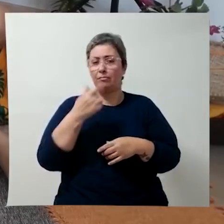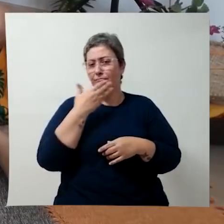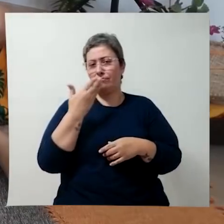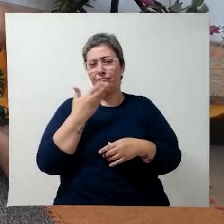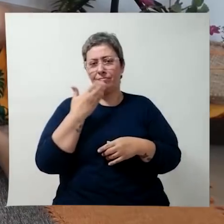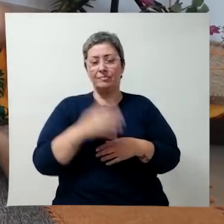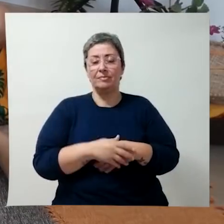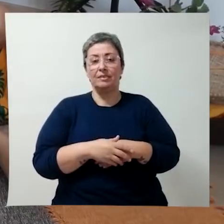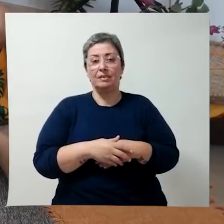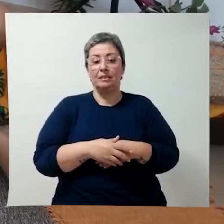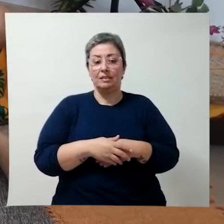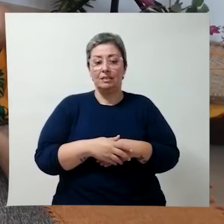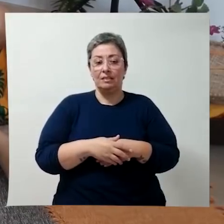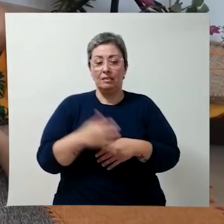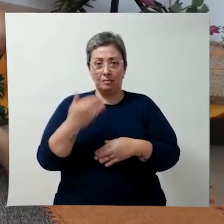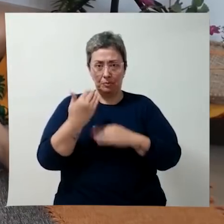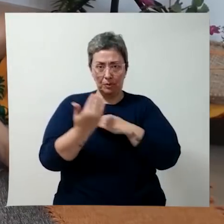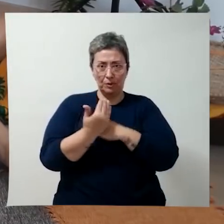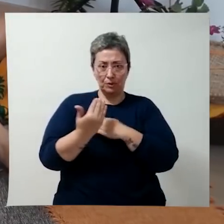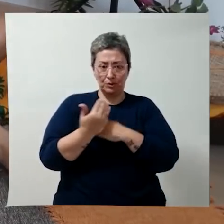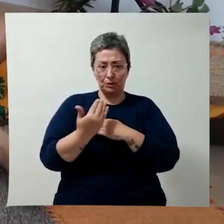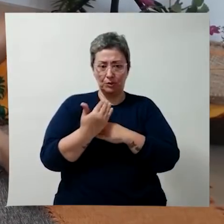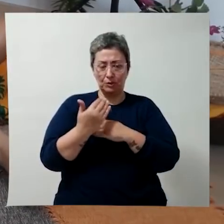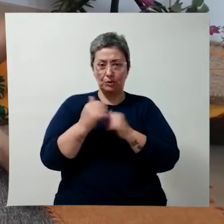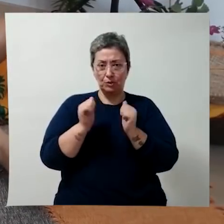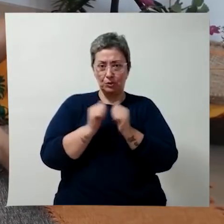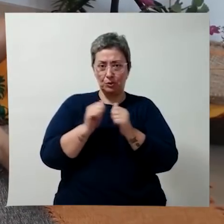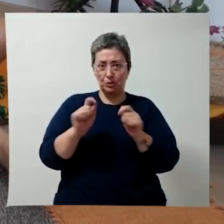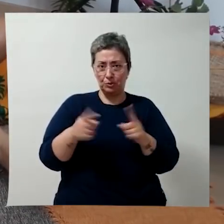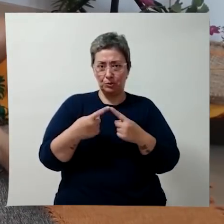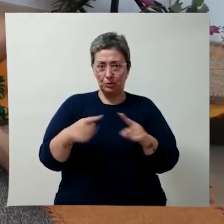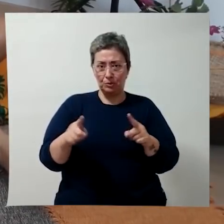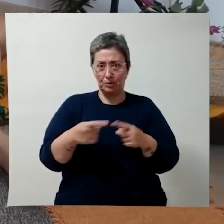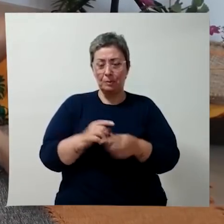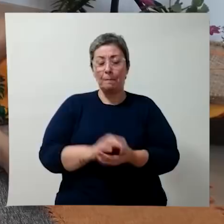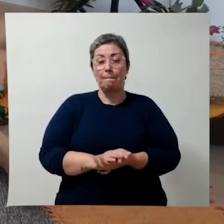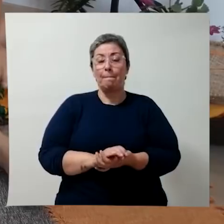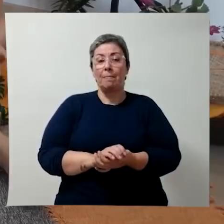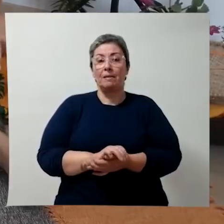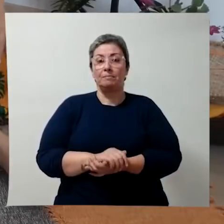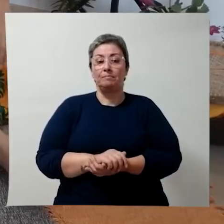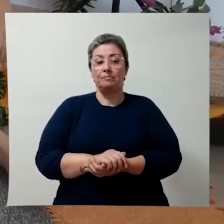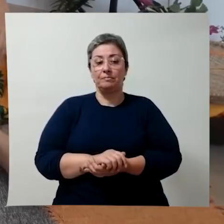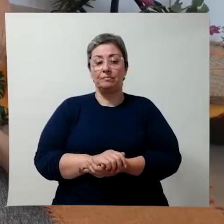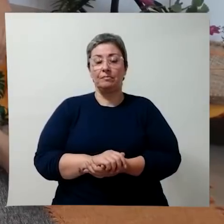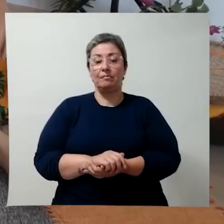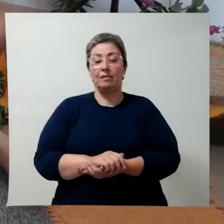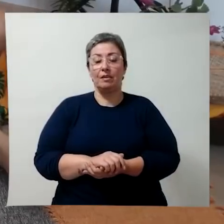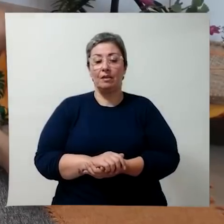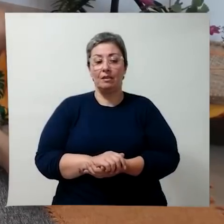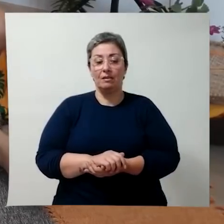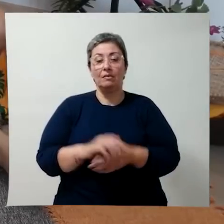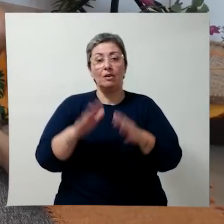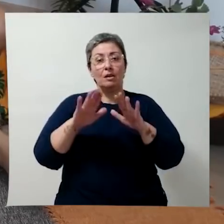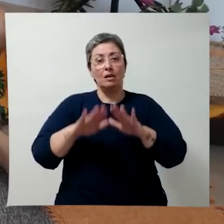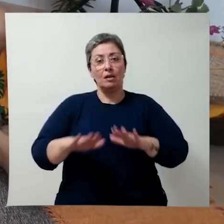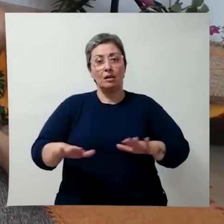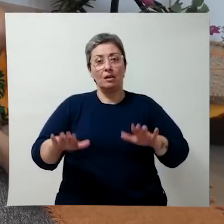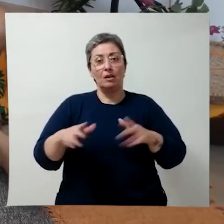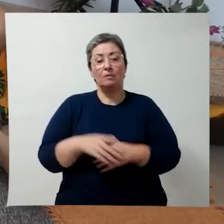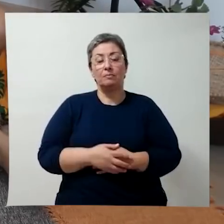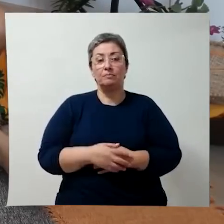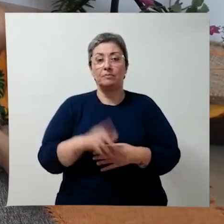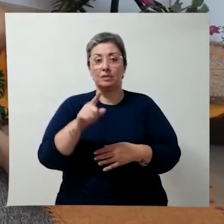Fácil, não é? Fácil. Você me ajuda e acompanha tocando esses instrumentos? Vamos lá? Vou fazer bem